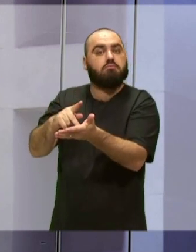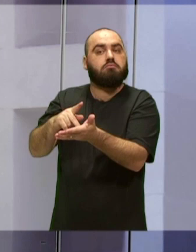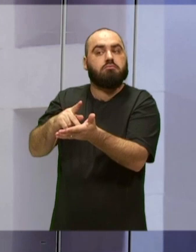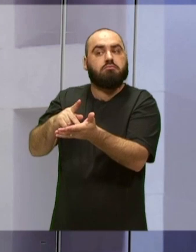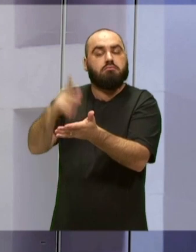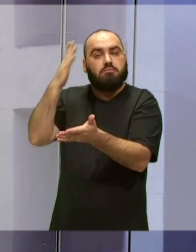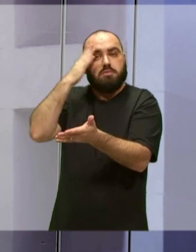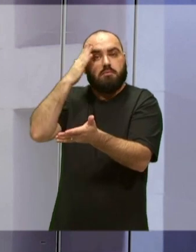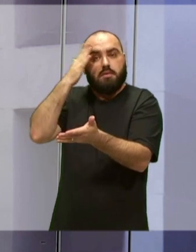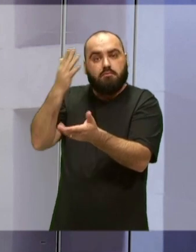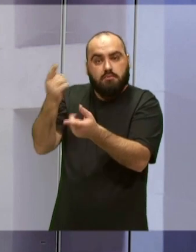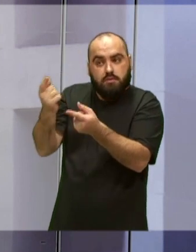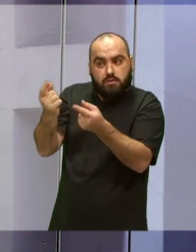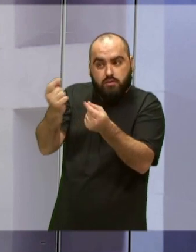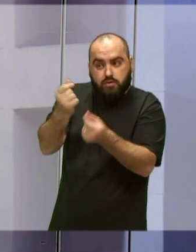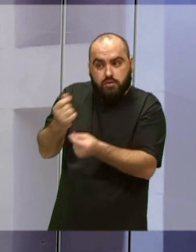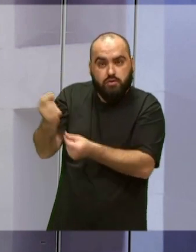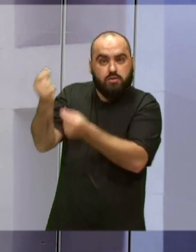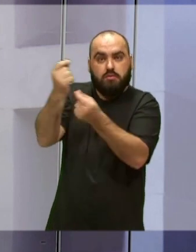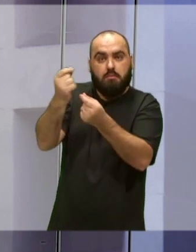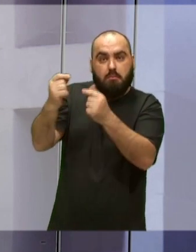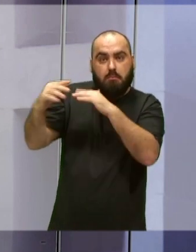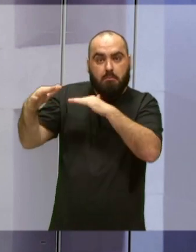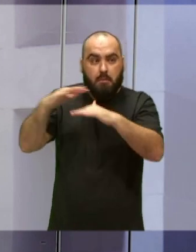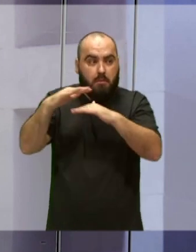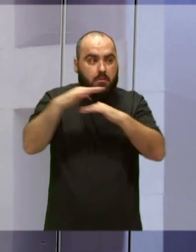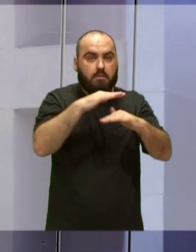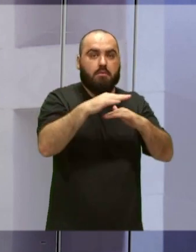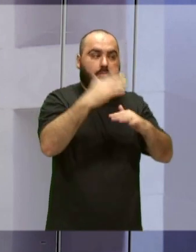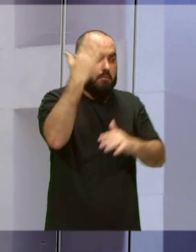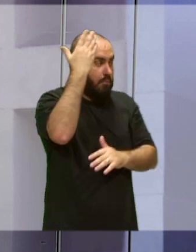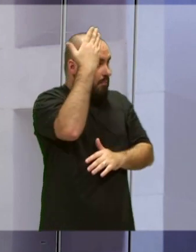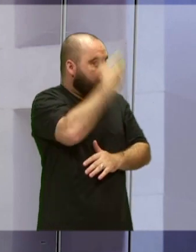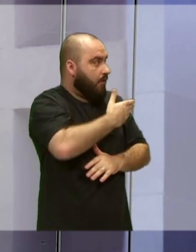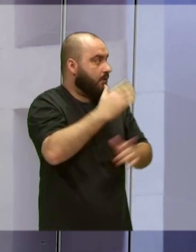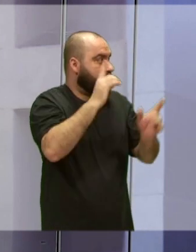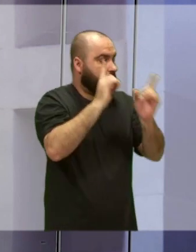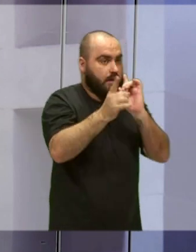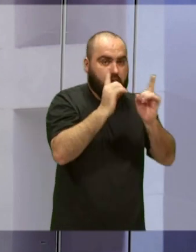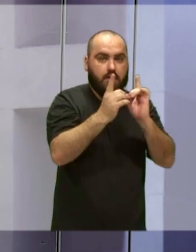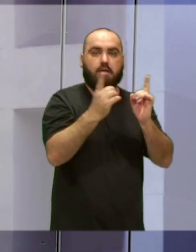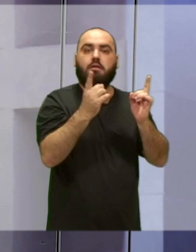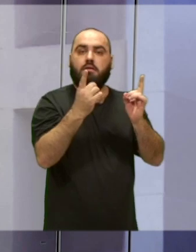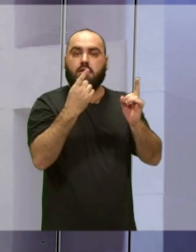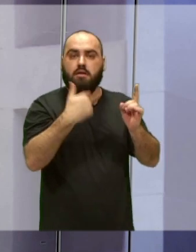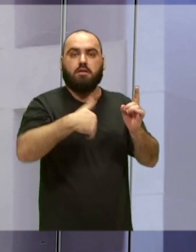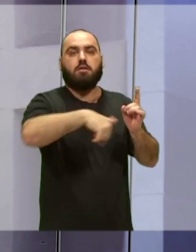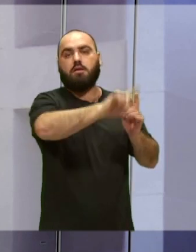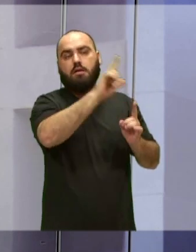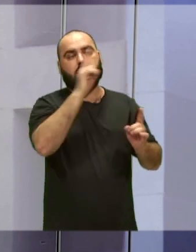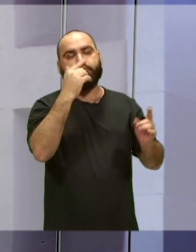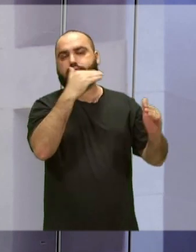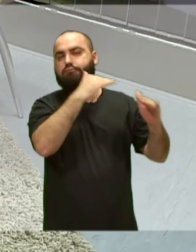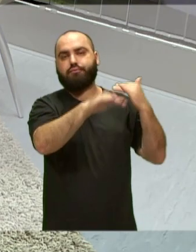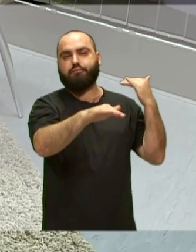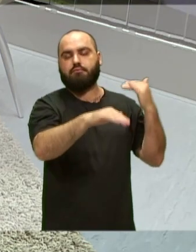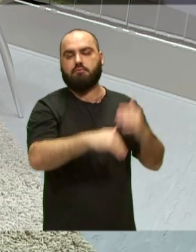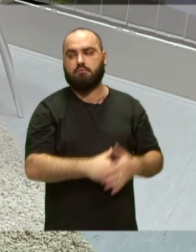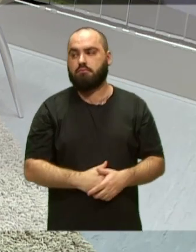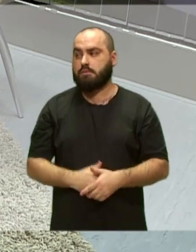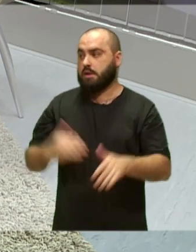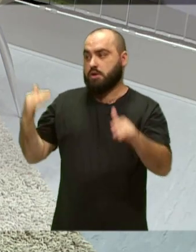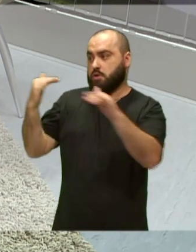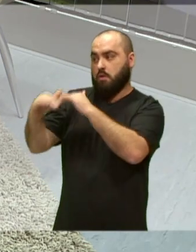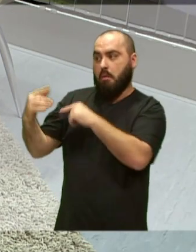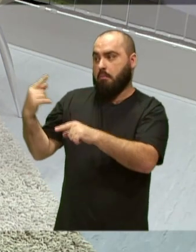econômicas as comprovações de movimentação as comprovações técnicas e eles foram reprovados desclassificados porque não